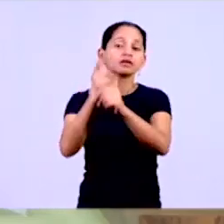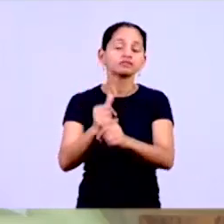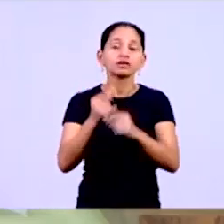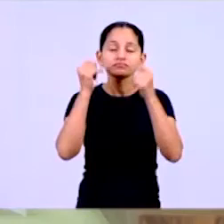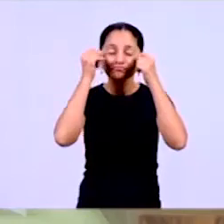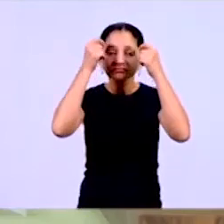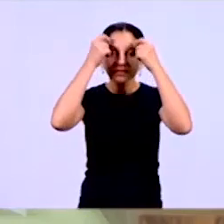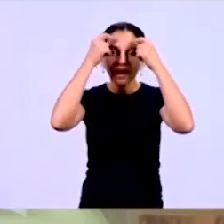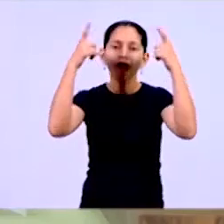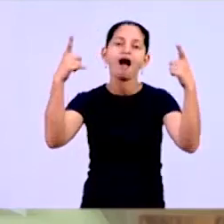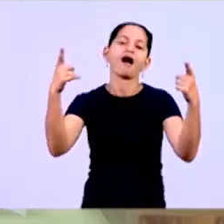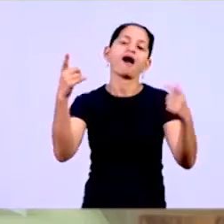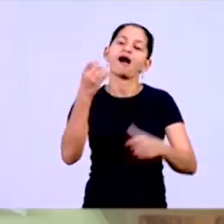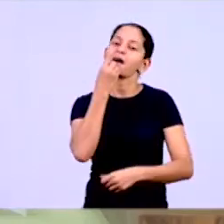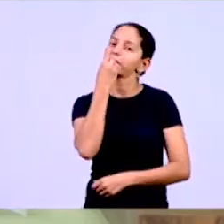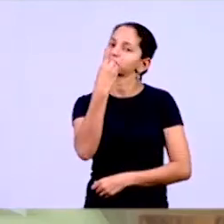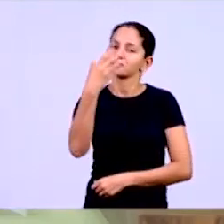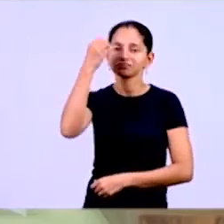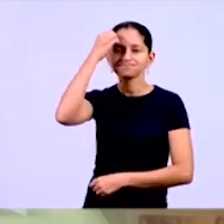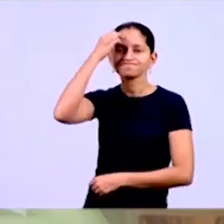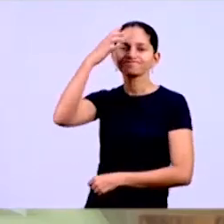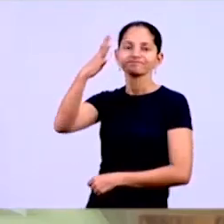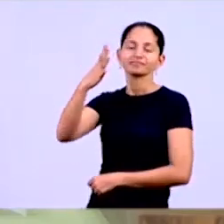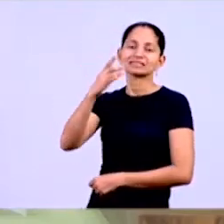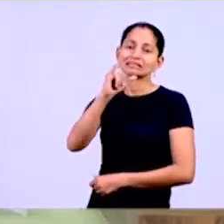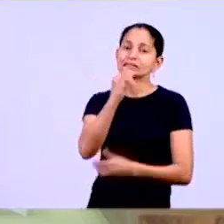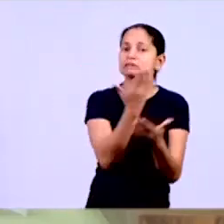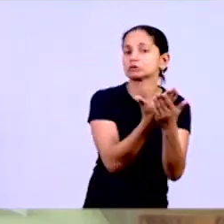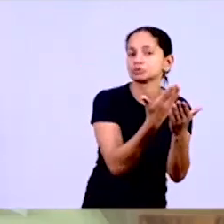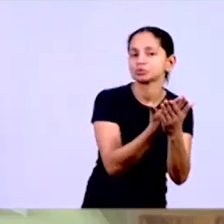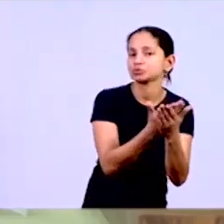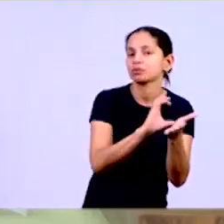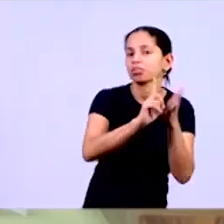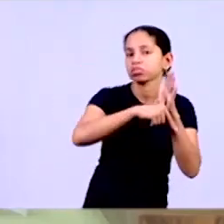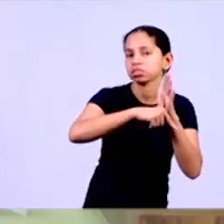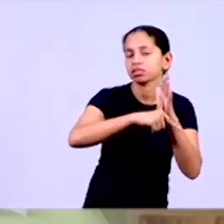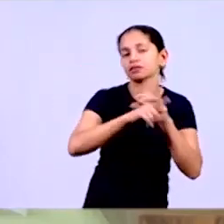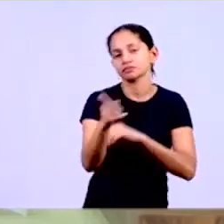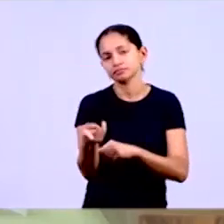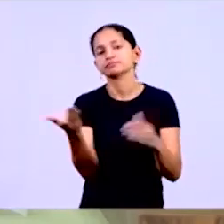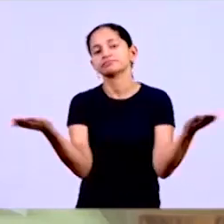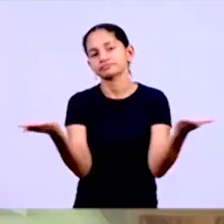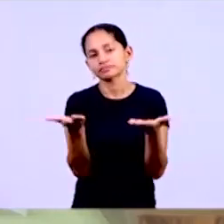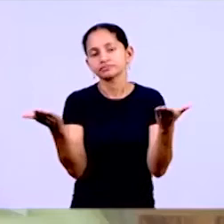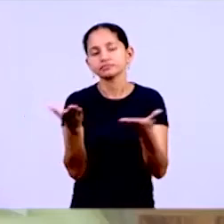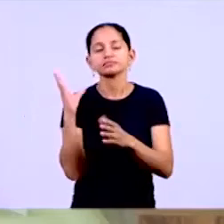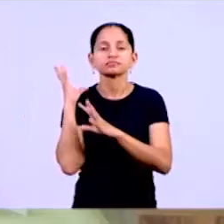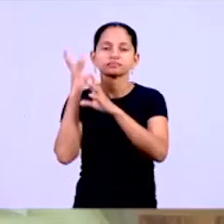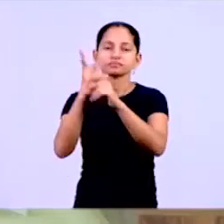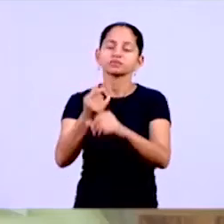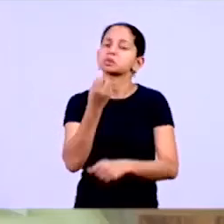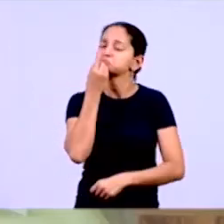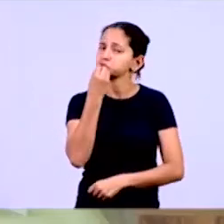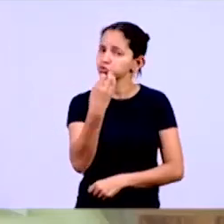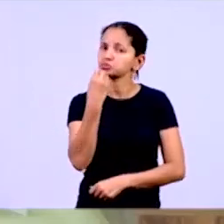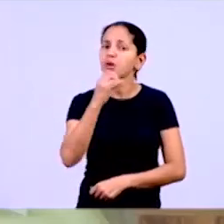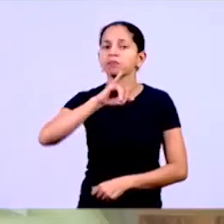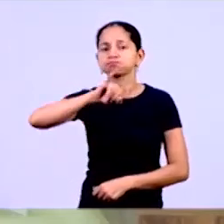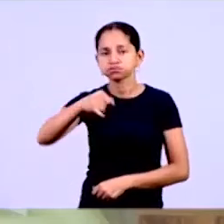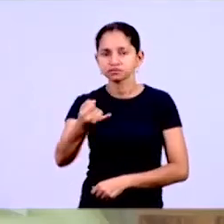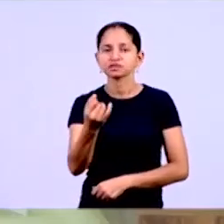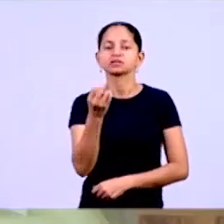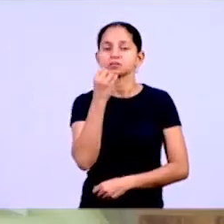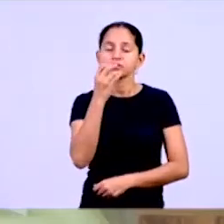uma clareada nas ideias, né? Quem não estudou, infelizmente não estudou, deixou para a última hora, a revisão está servindo, né?